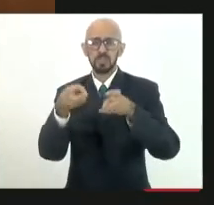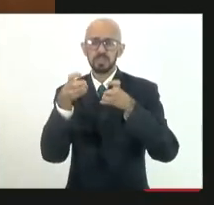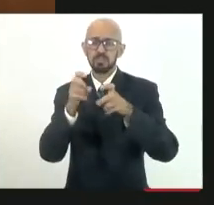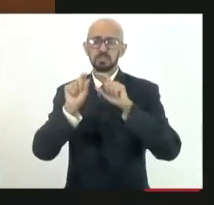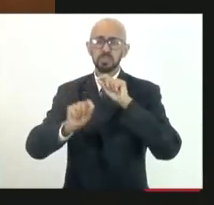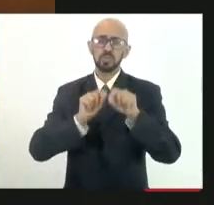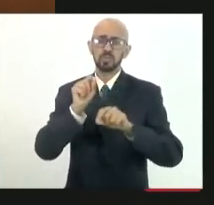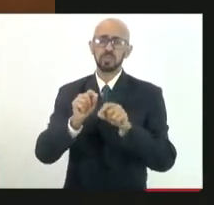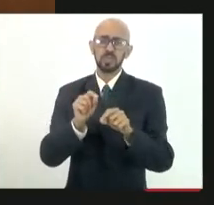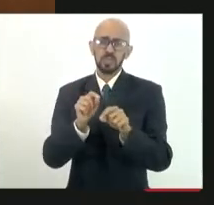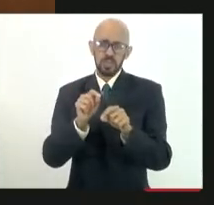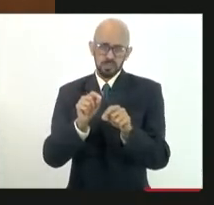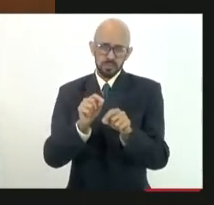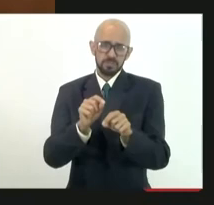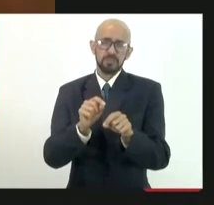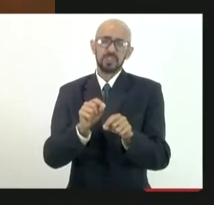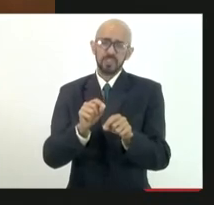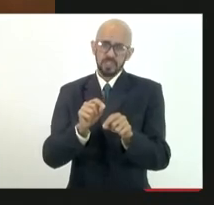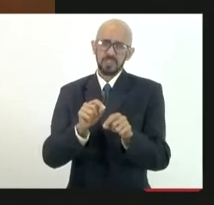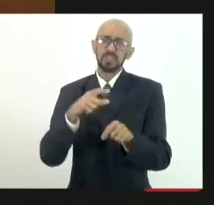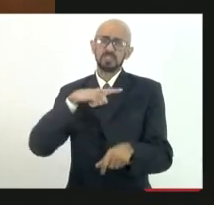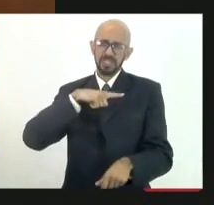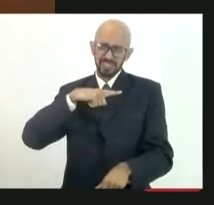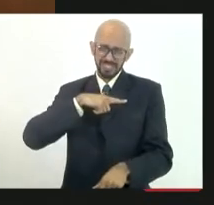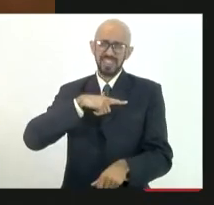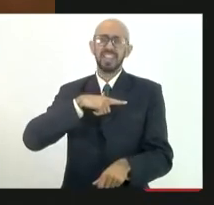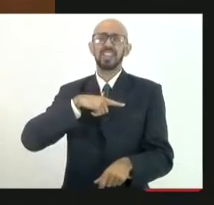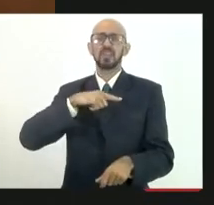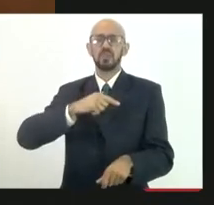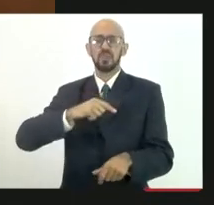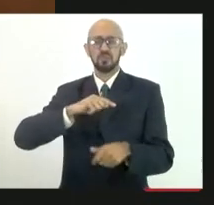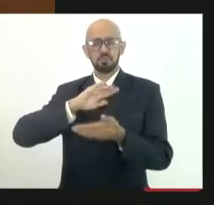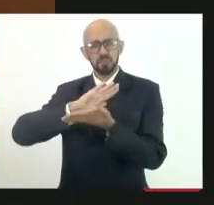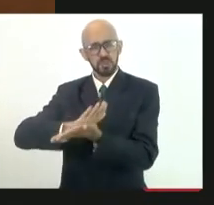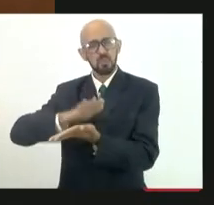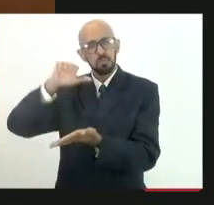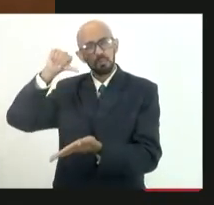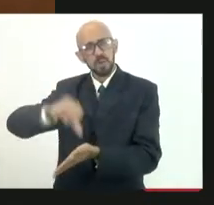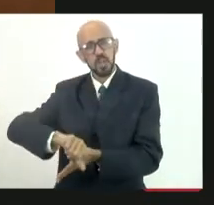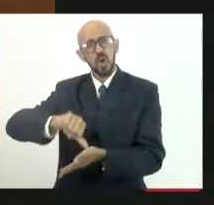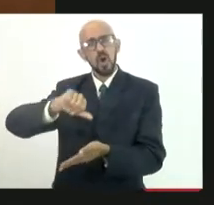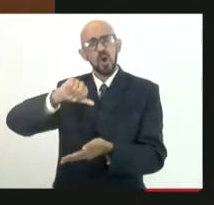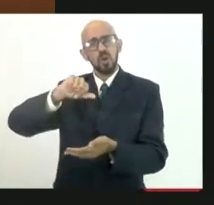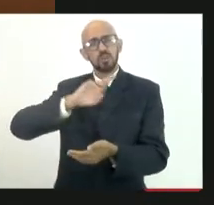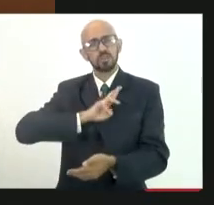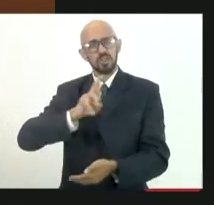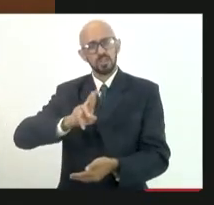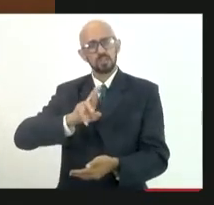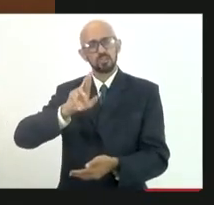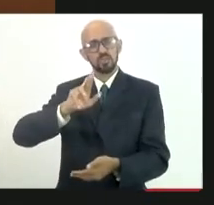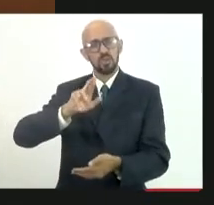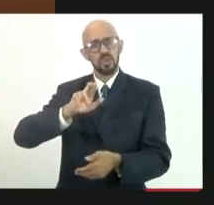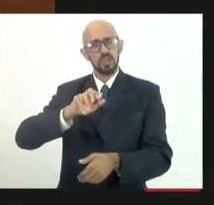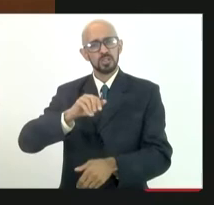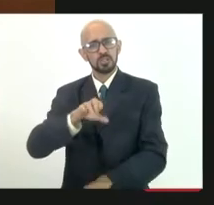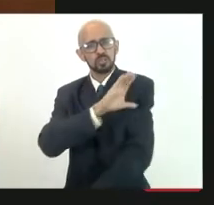é imperioso constatar que, decididamente, são as religiões de matriz africana que mais frequentemente são